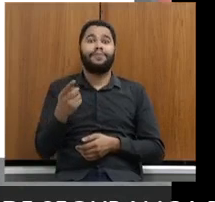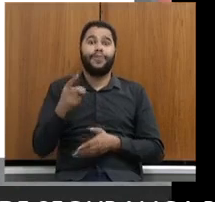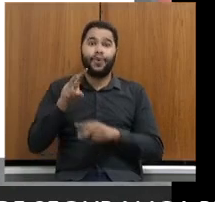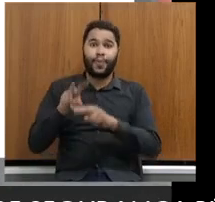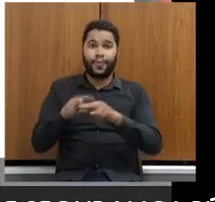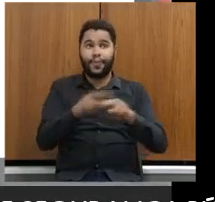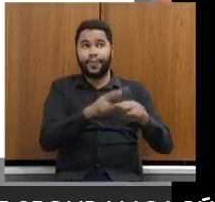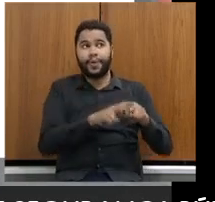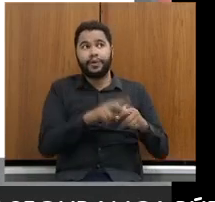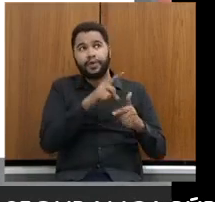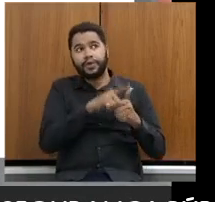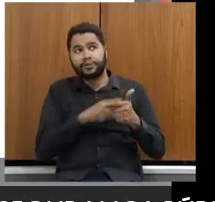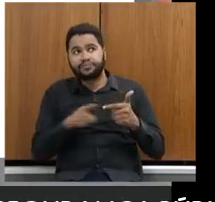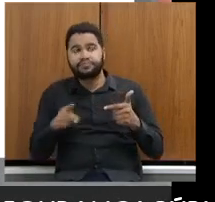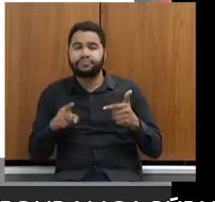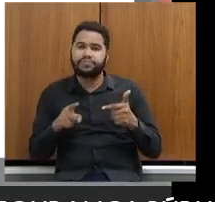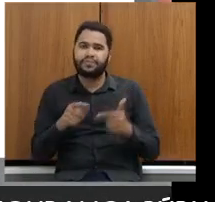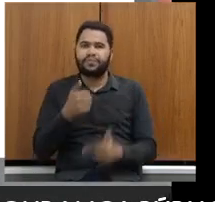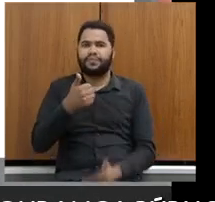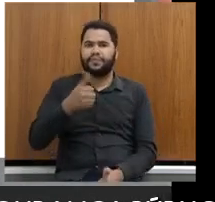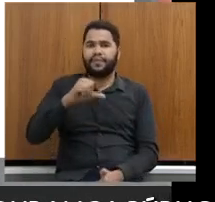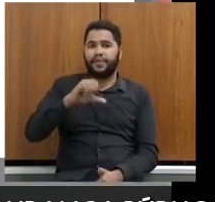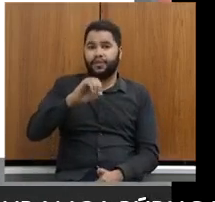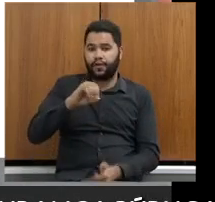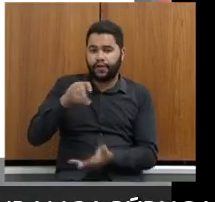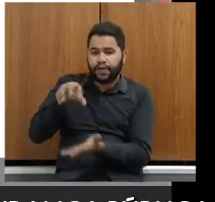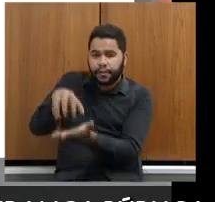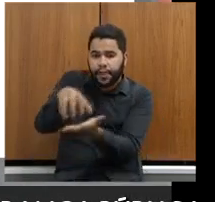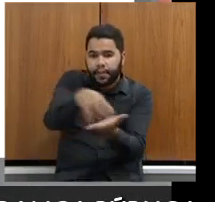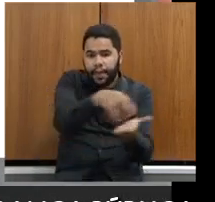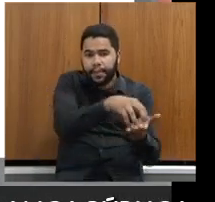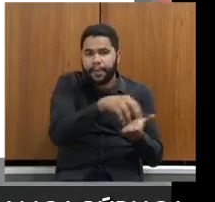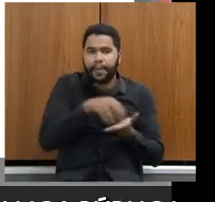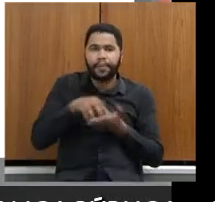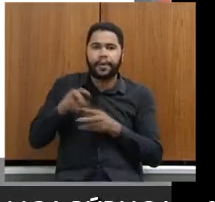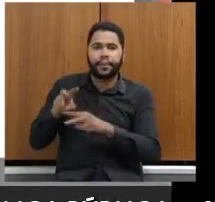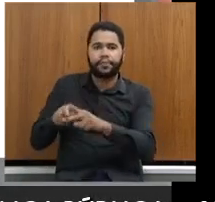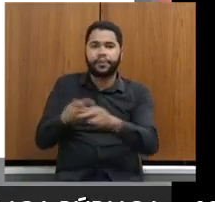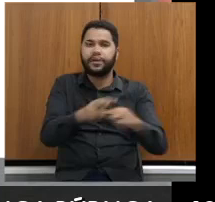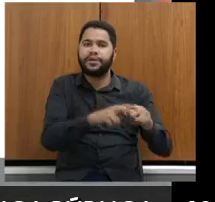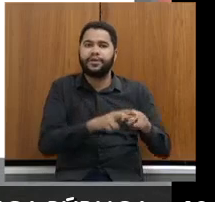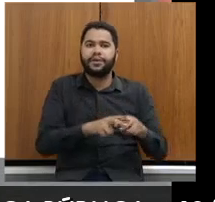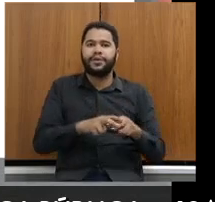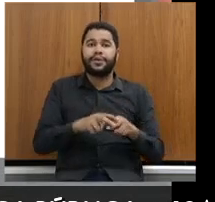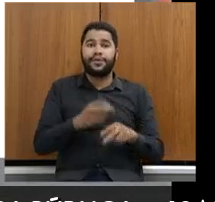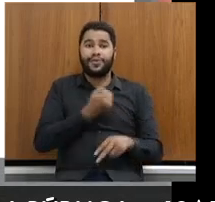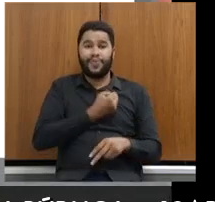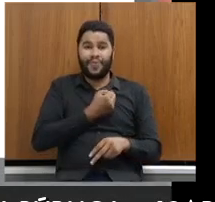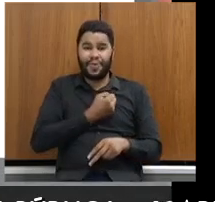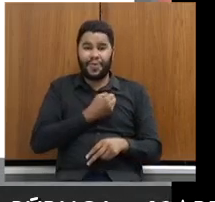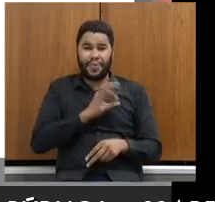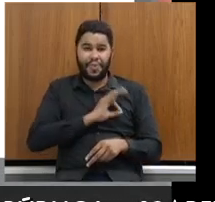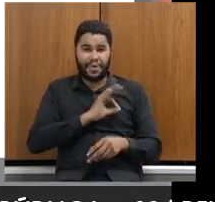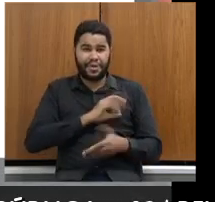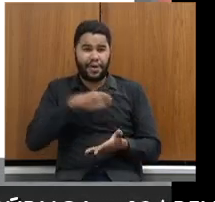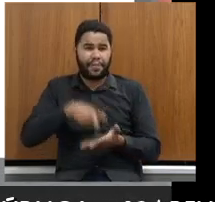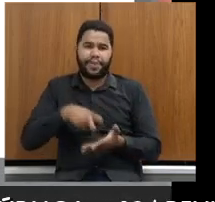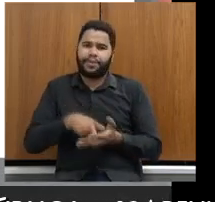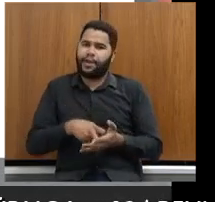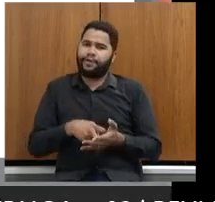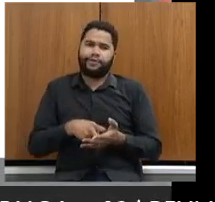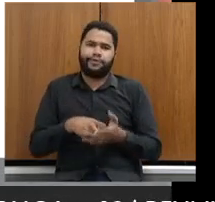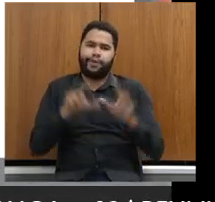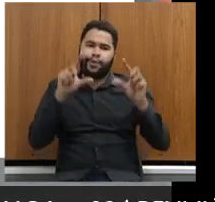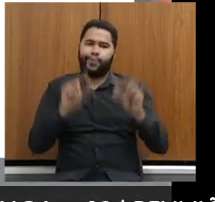no estado dividido entre aproximadamente também 190 unidades prisionais Então você tem o número reduzido de policiais pernas EA covardia com a tropa